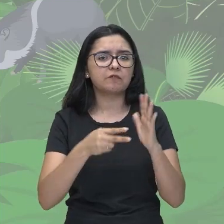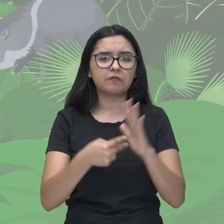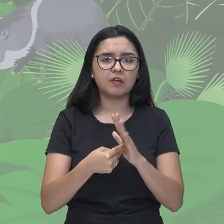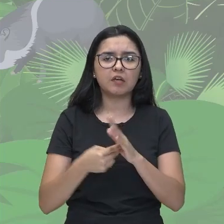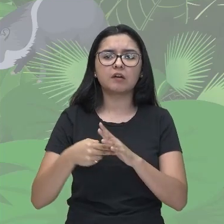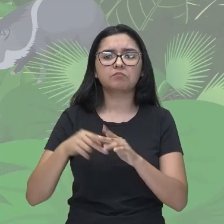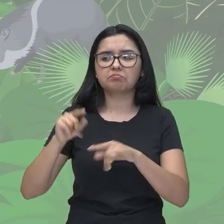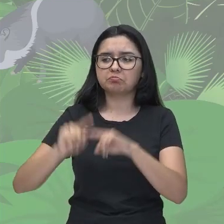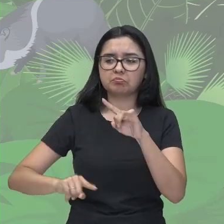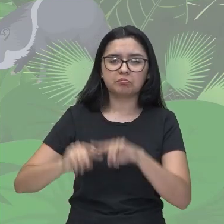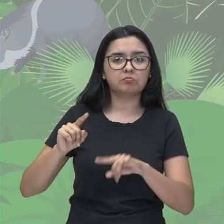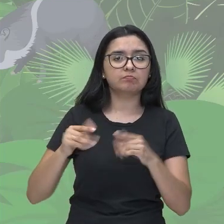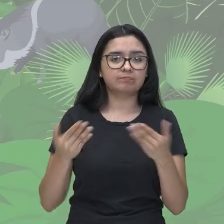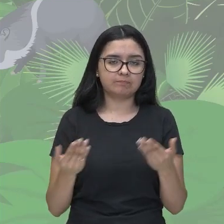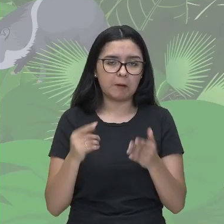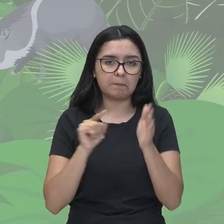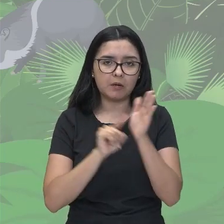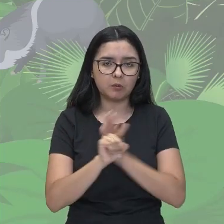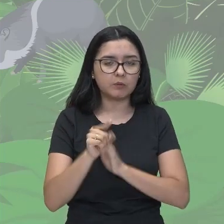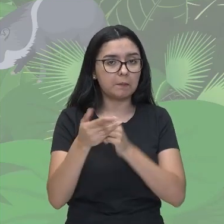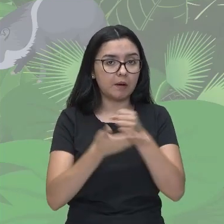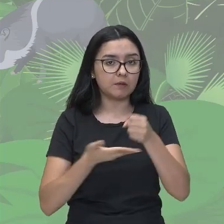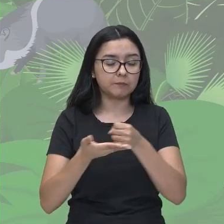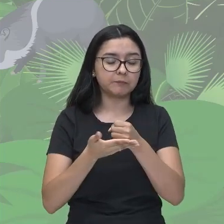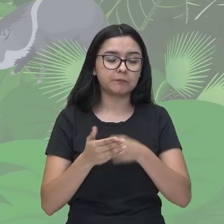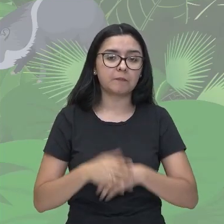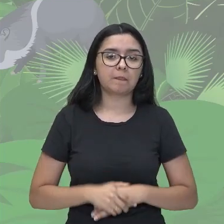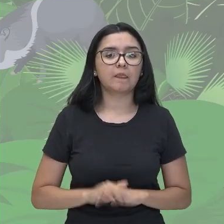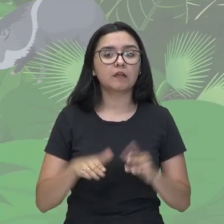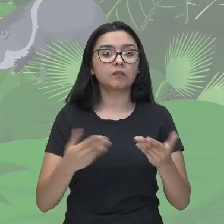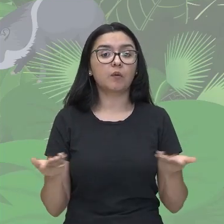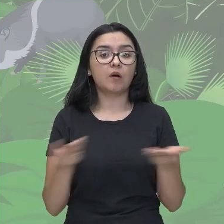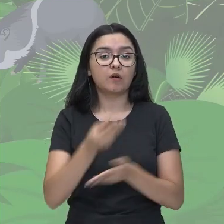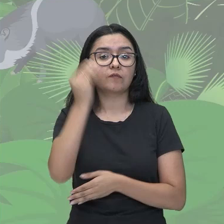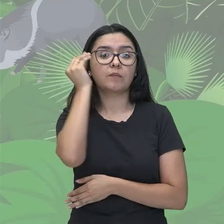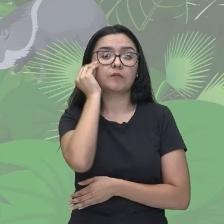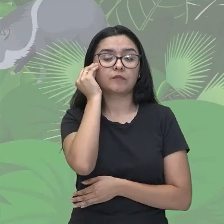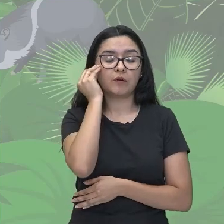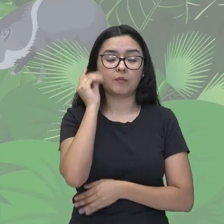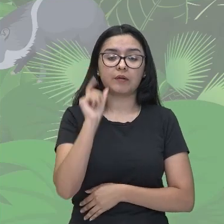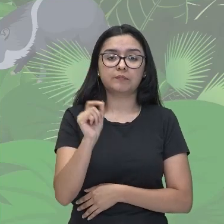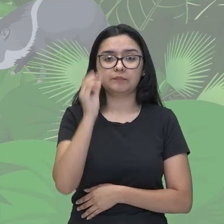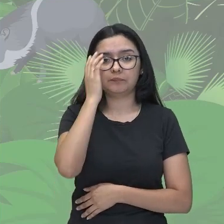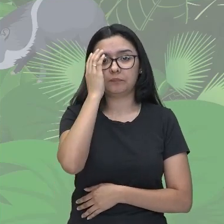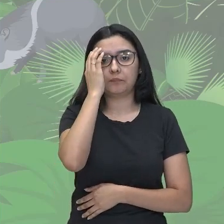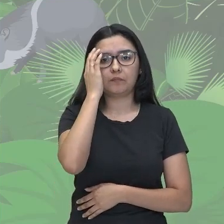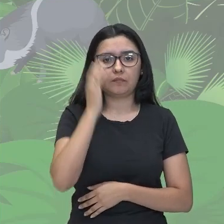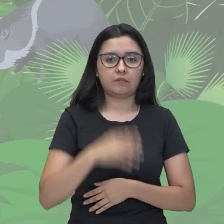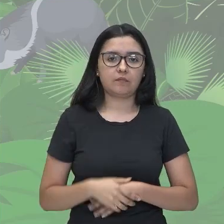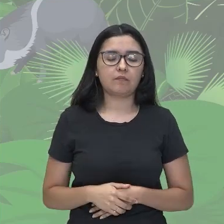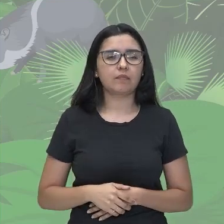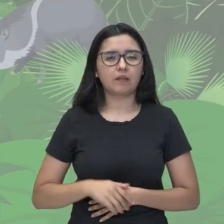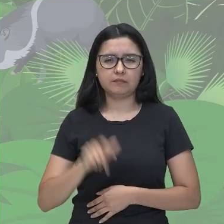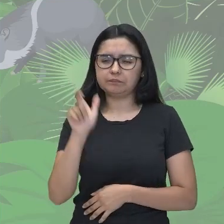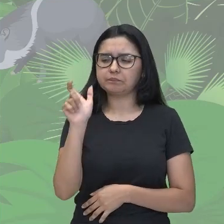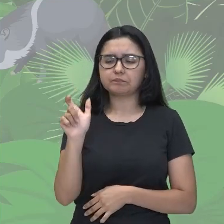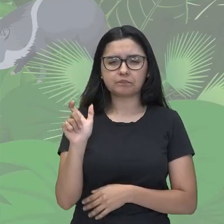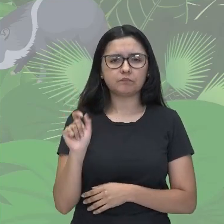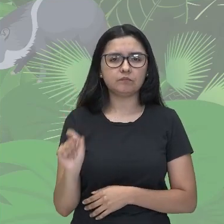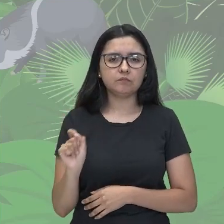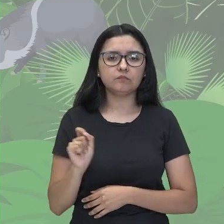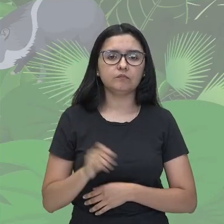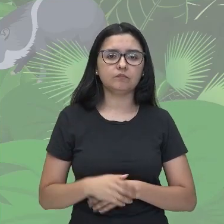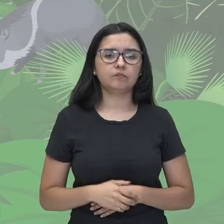né? Essa pergunta aí. Então, vamos analisar agora essas palavrinhas aí que